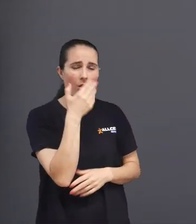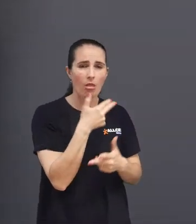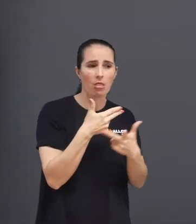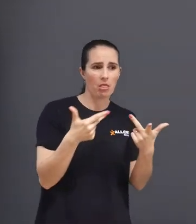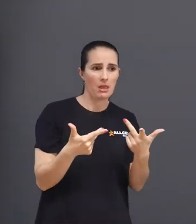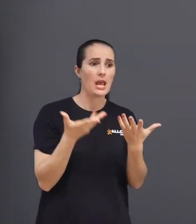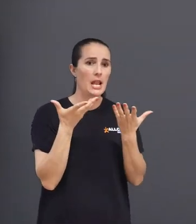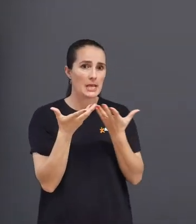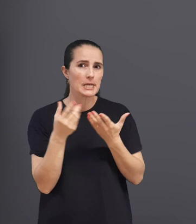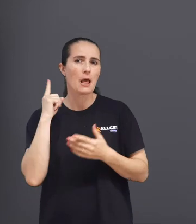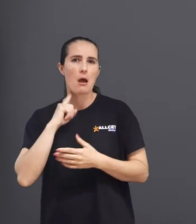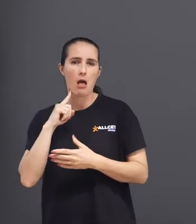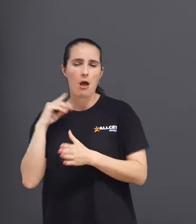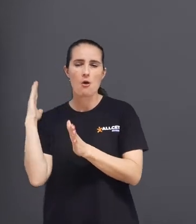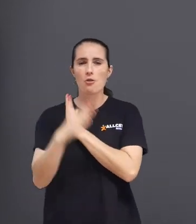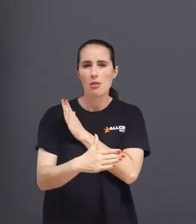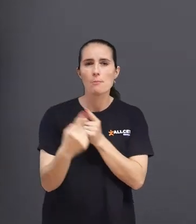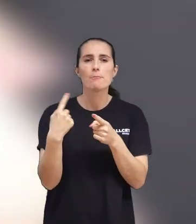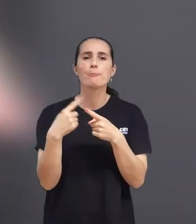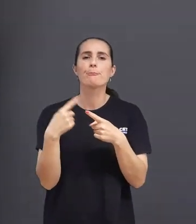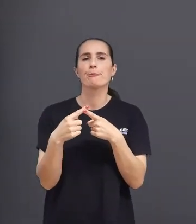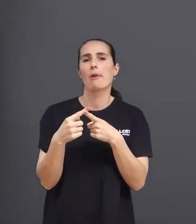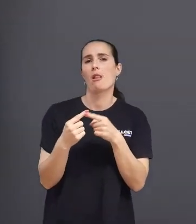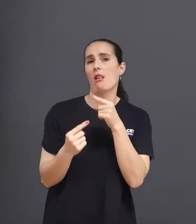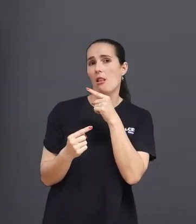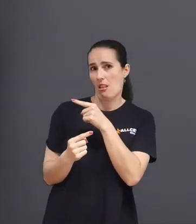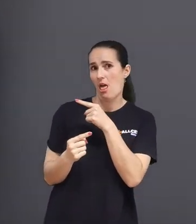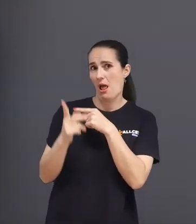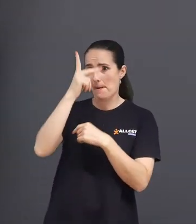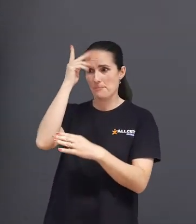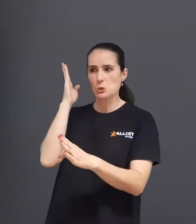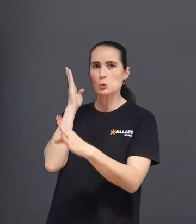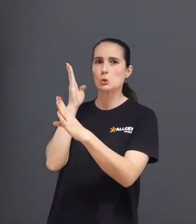Aí eu falei, mas você tinha que cuidar, porque às vezes o menino acessa